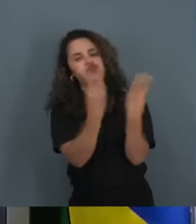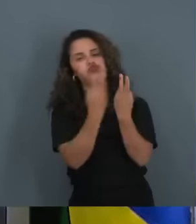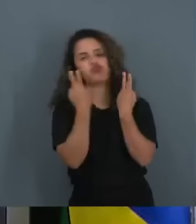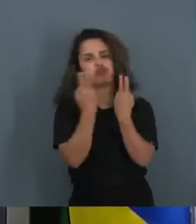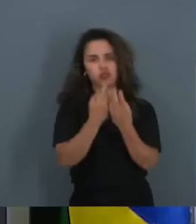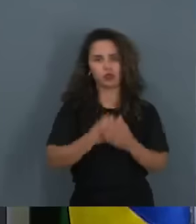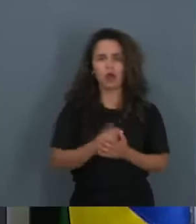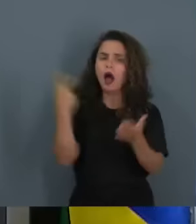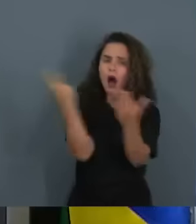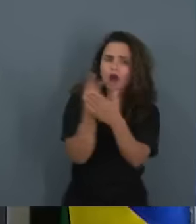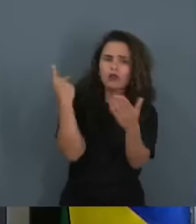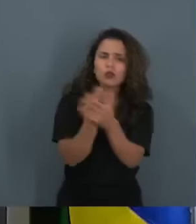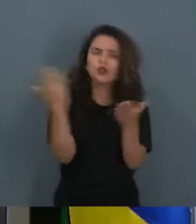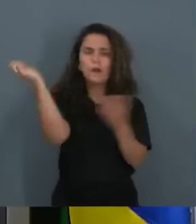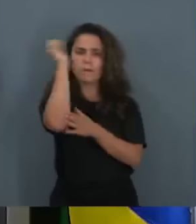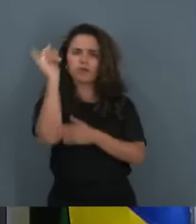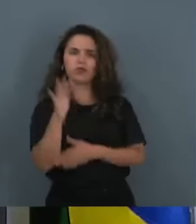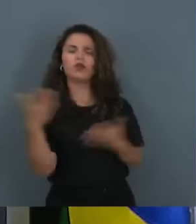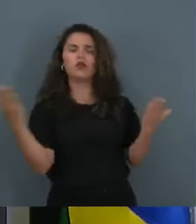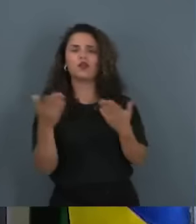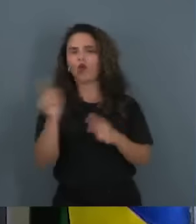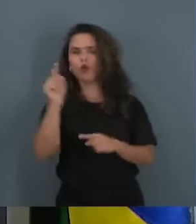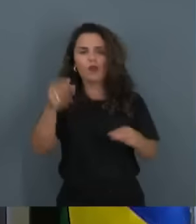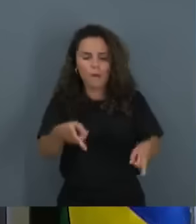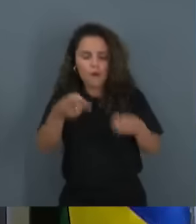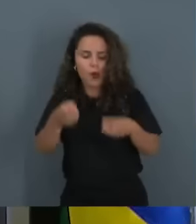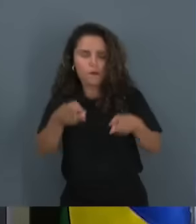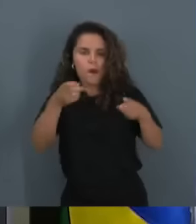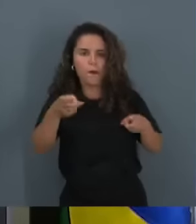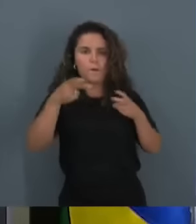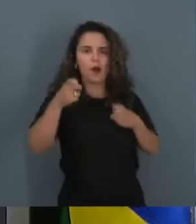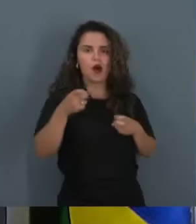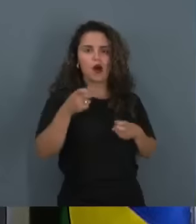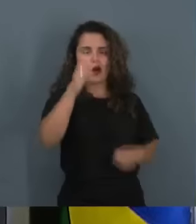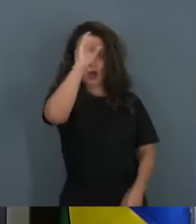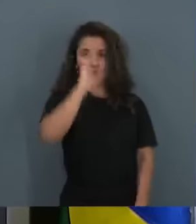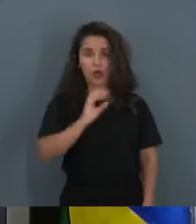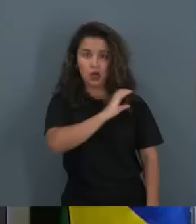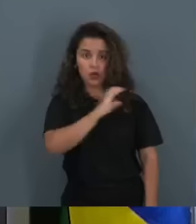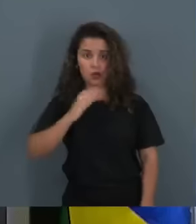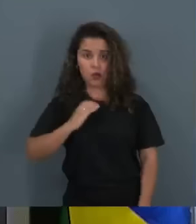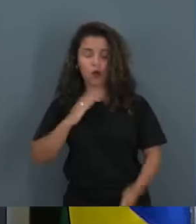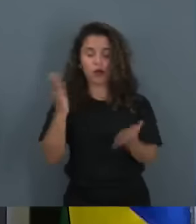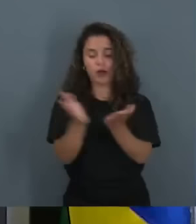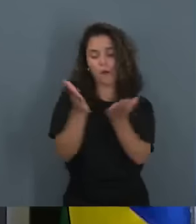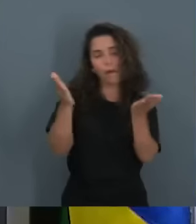É o que está acontecendo no Brasil hoje, ou você não percebeu? Católico, evangélico, espírita.